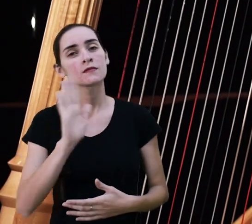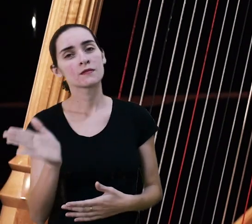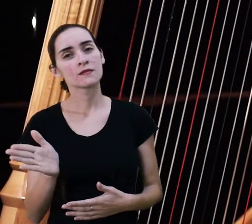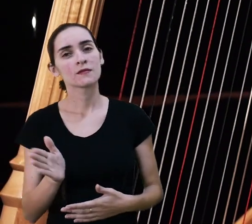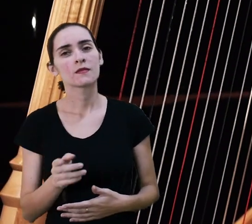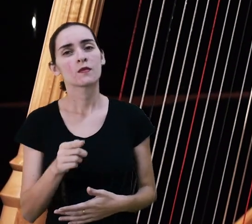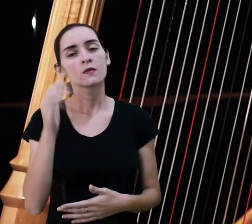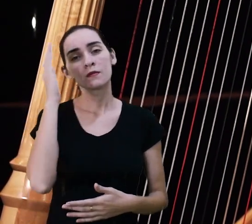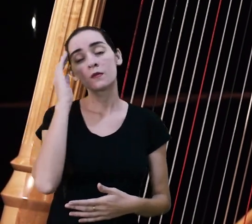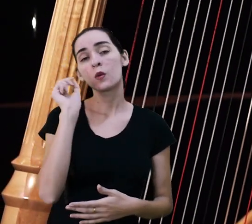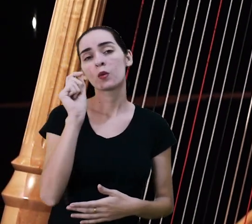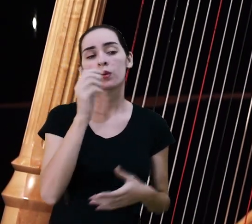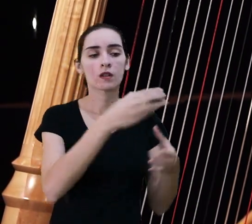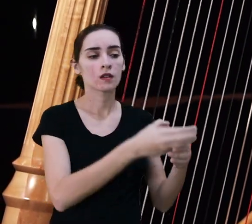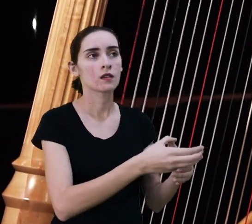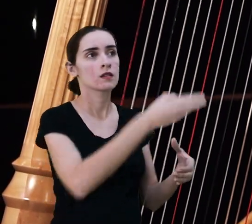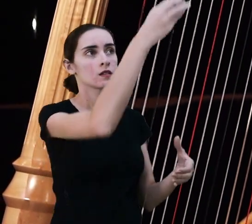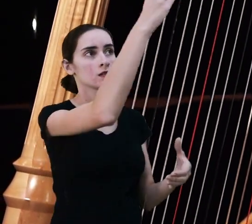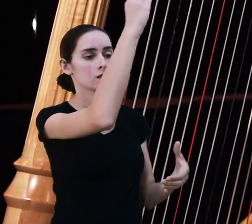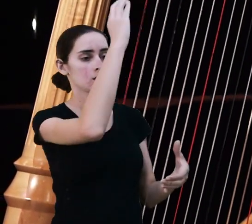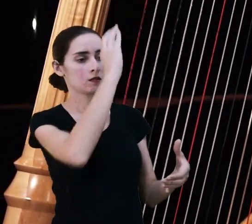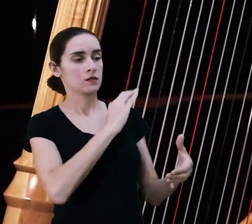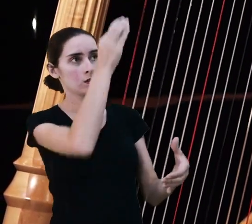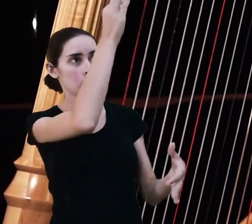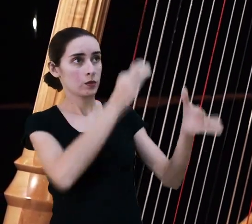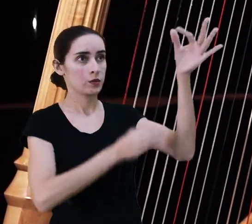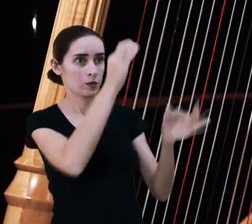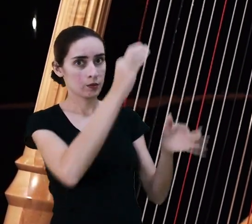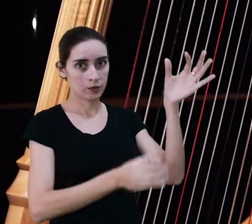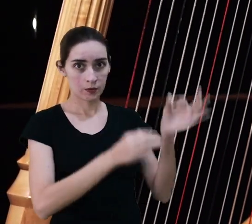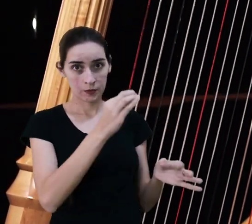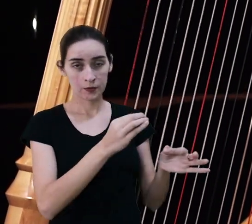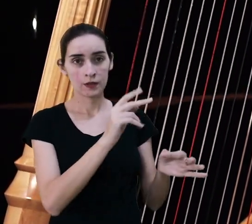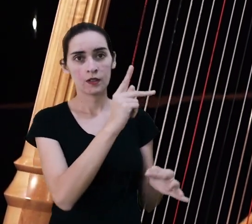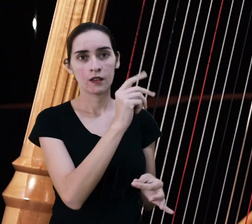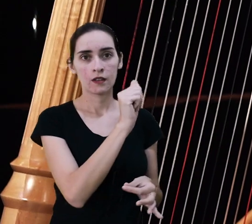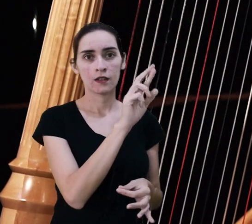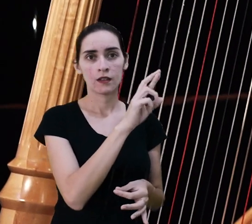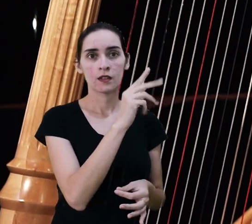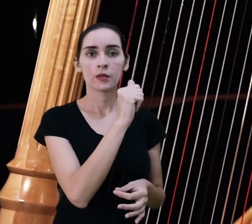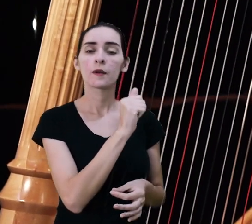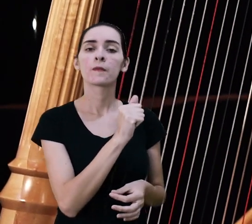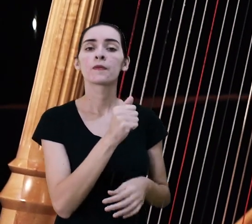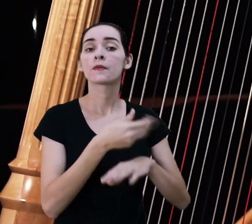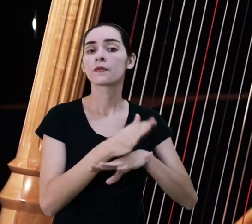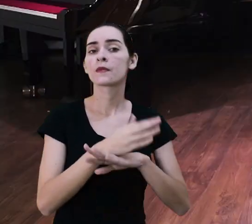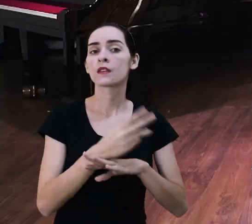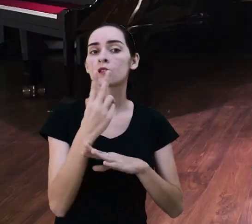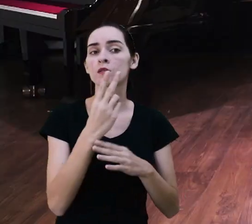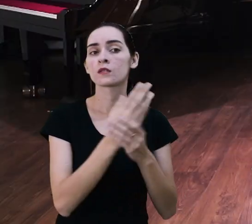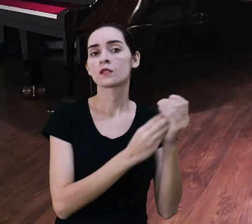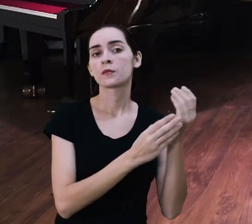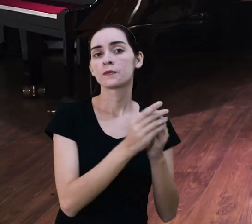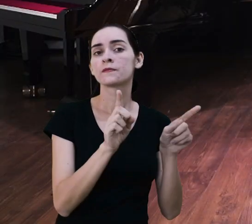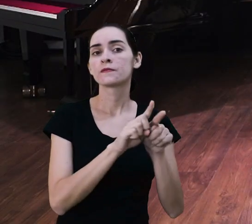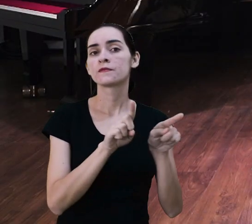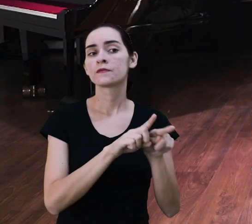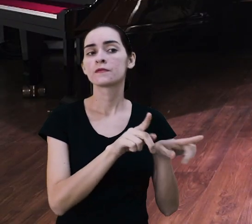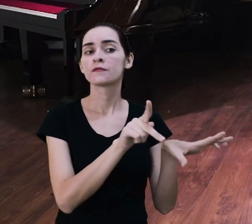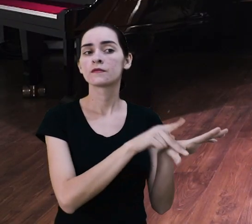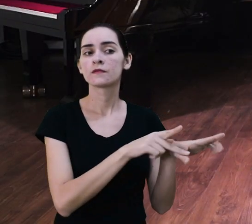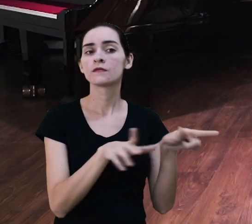Olá, vocês sabiam que a harpa sinfônica, além de tocar com as duas mãos, a gente também se toca com os dois